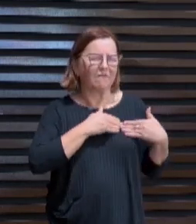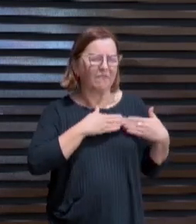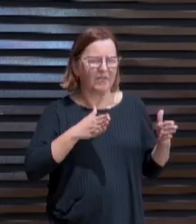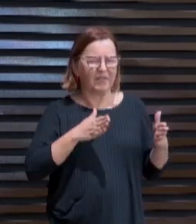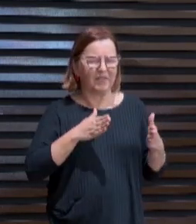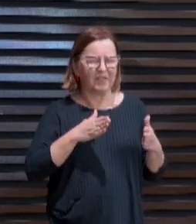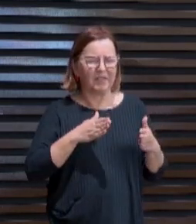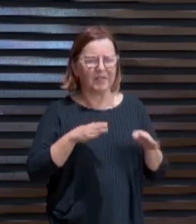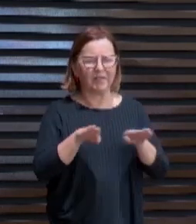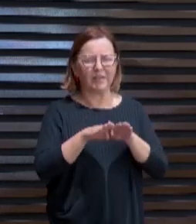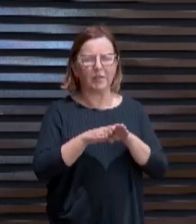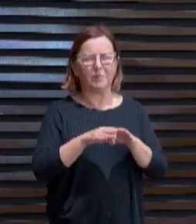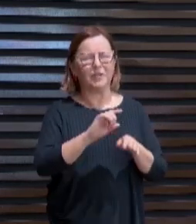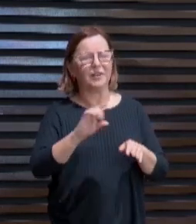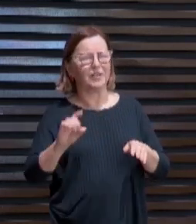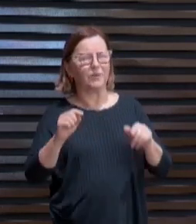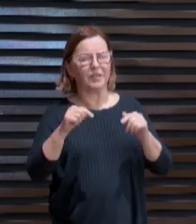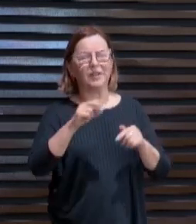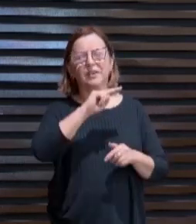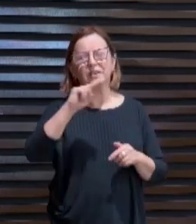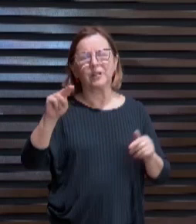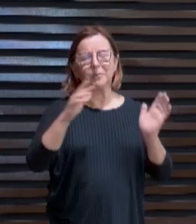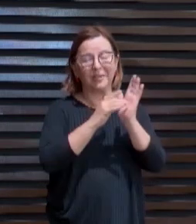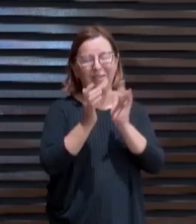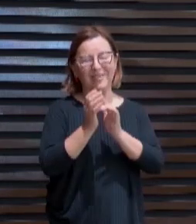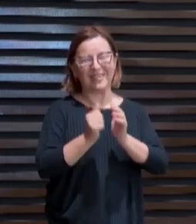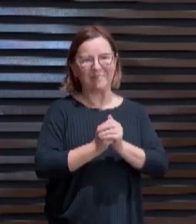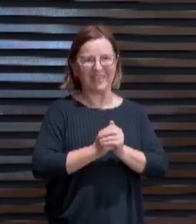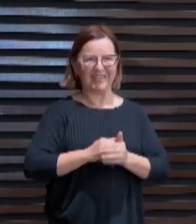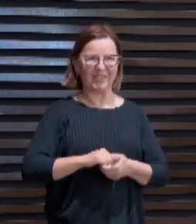que aqui estão, em nome de Jesus. Amém.